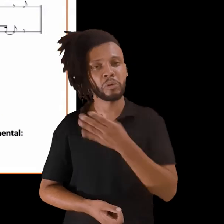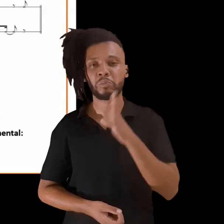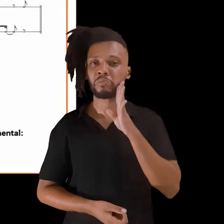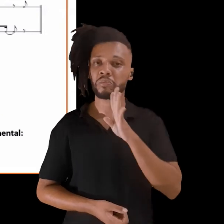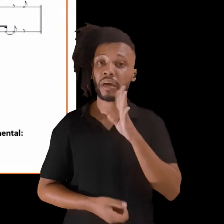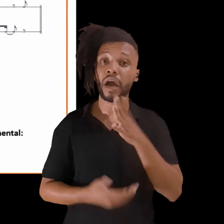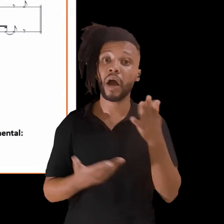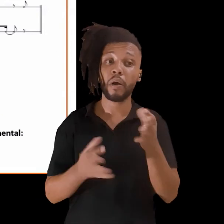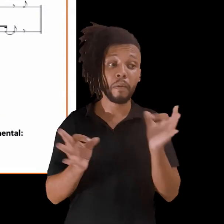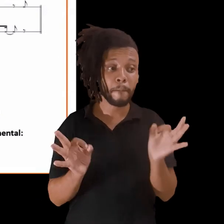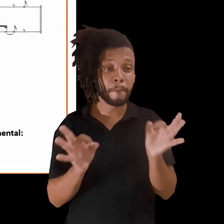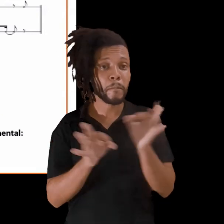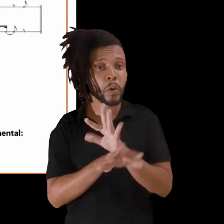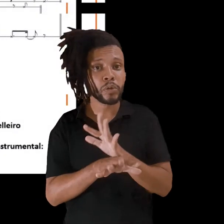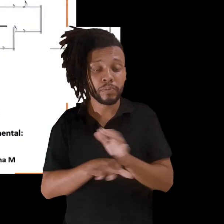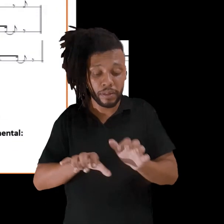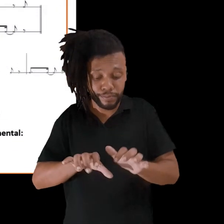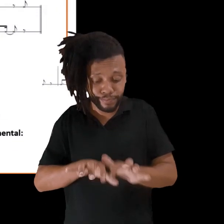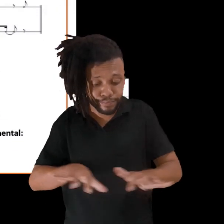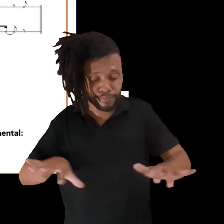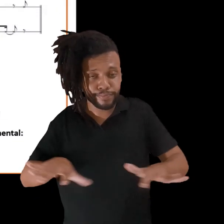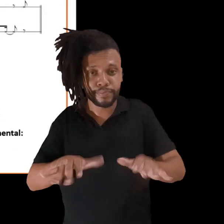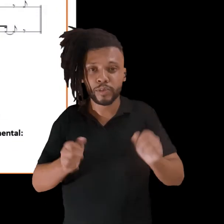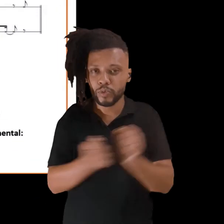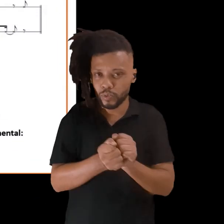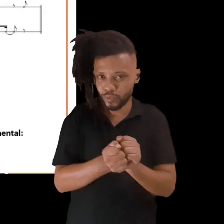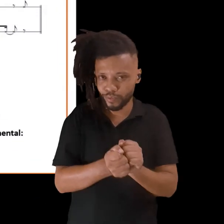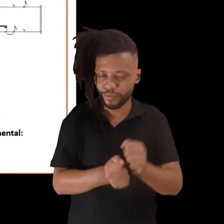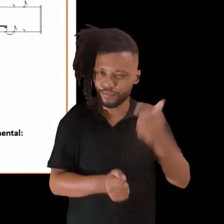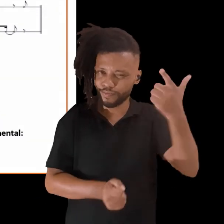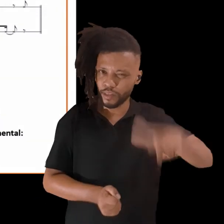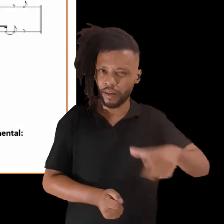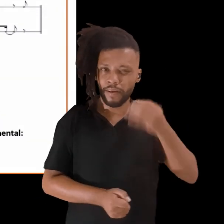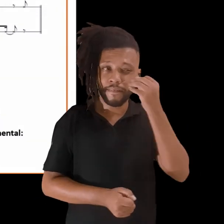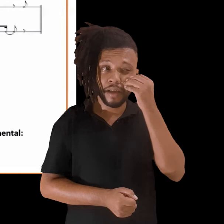Legal. Então agora estamos prontos para fazer com o acompanhamento.